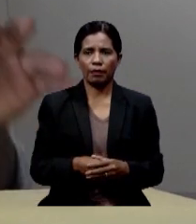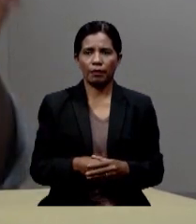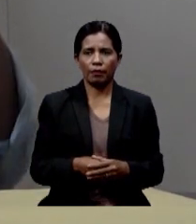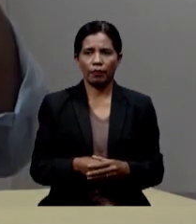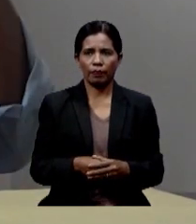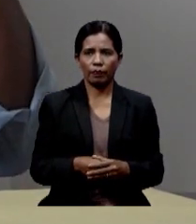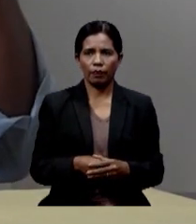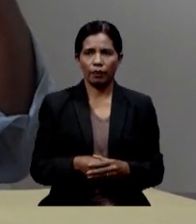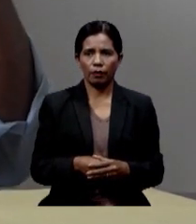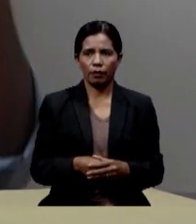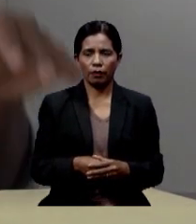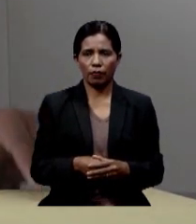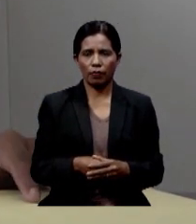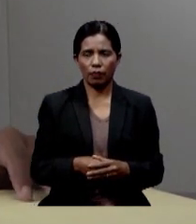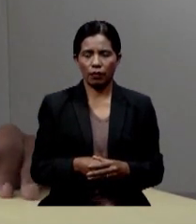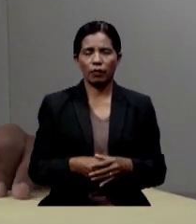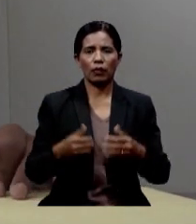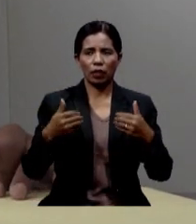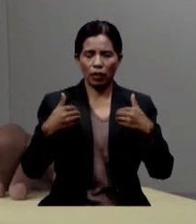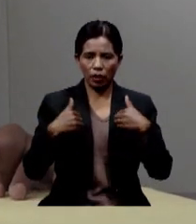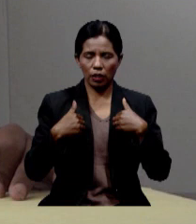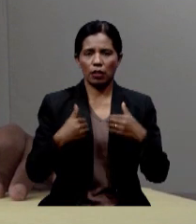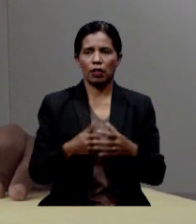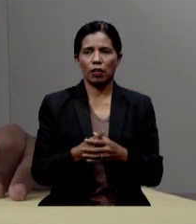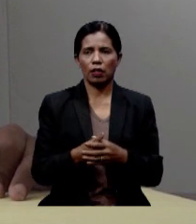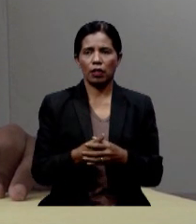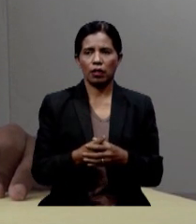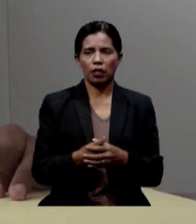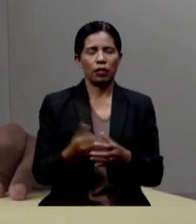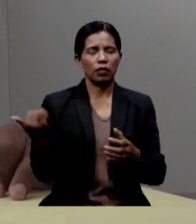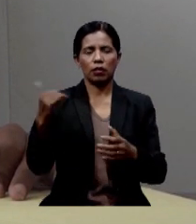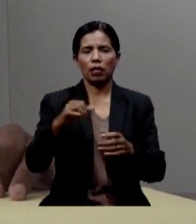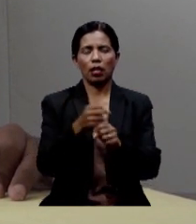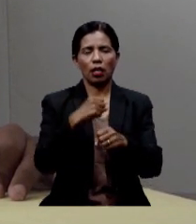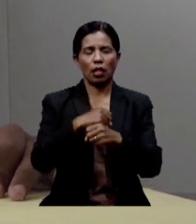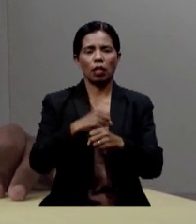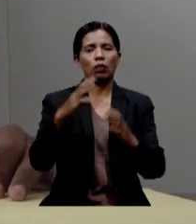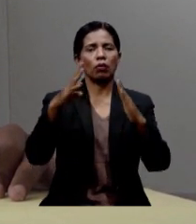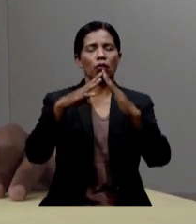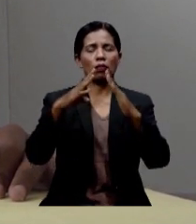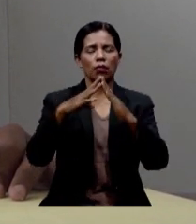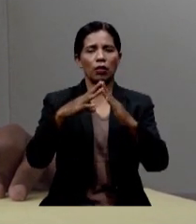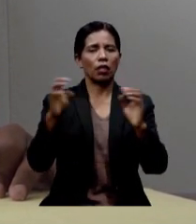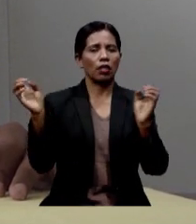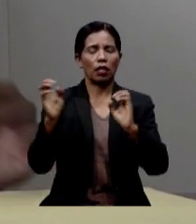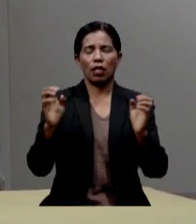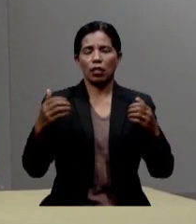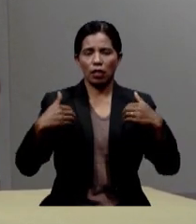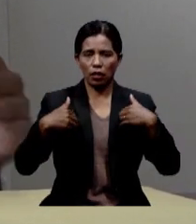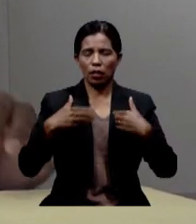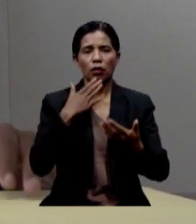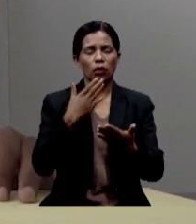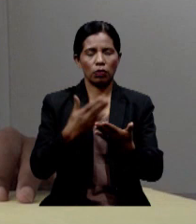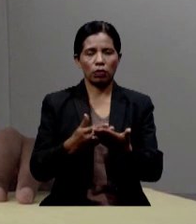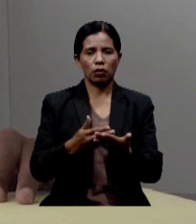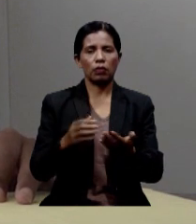e entre aspas, se recebe lá é qualidade. Lá é qualidade, também lá é controle, use parte